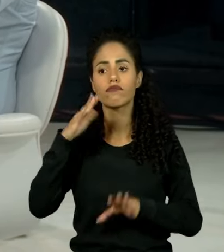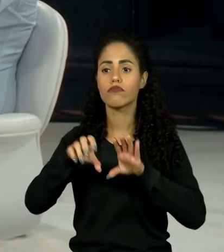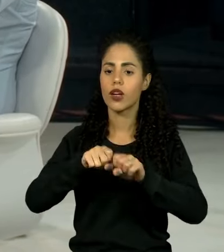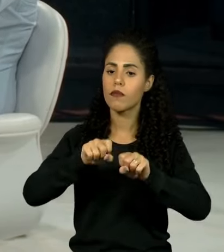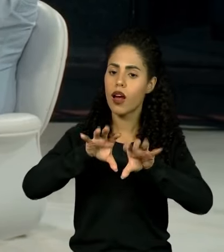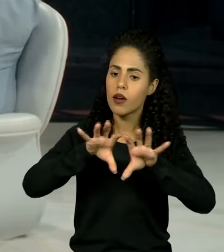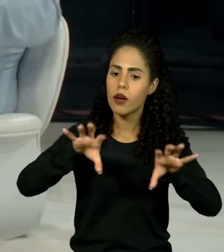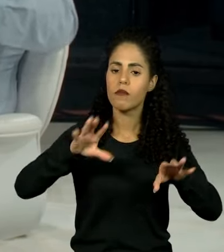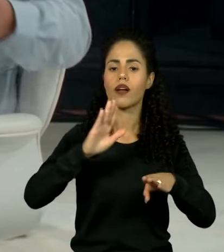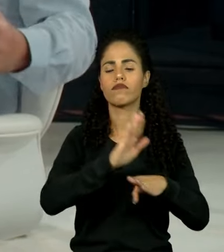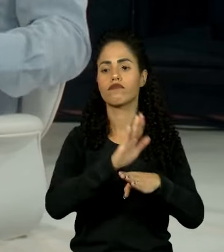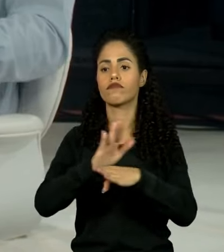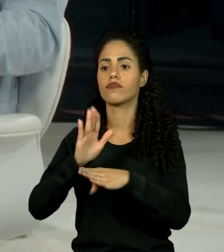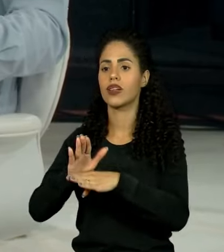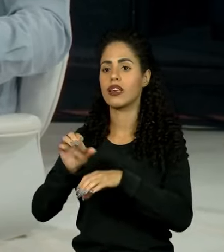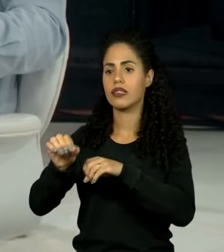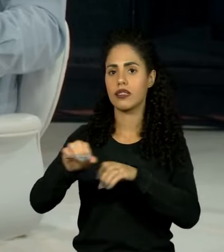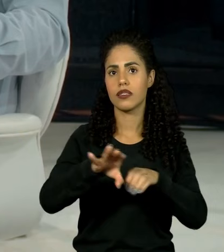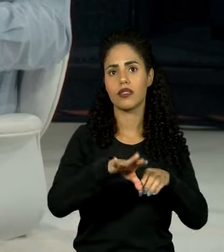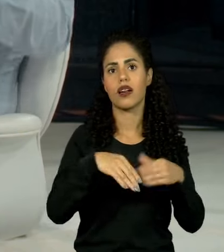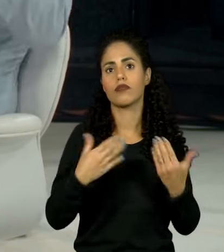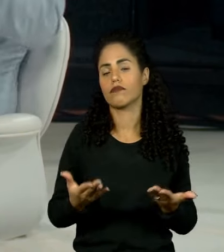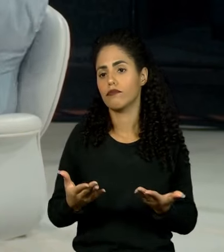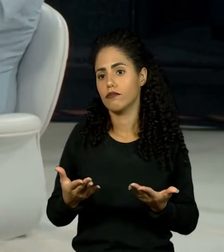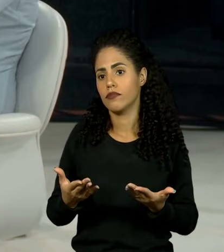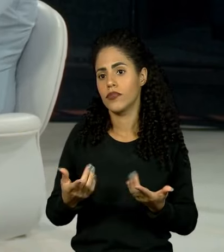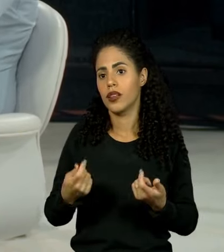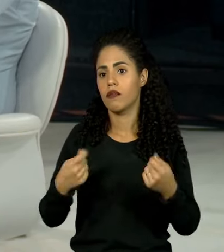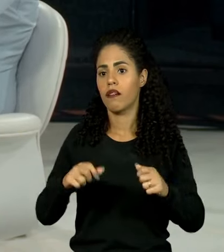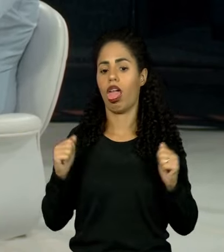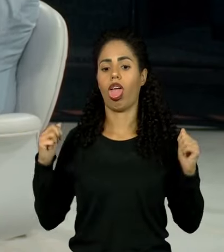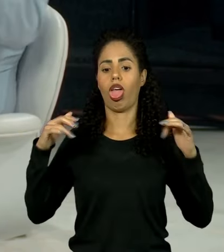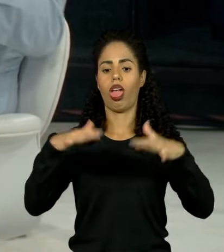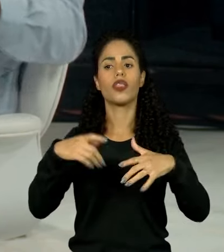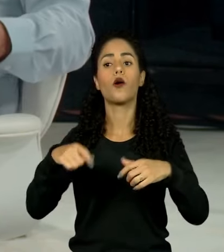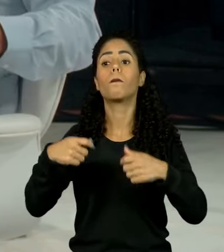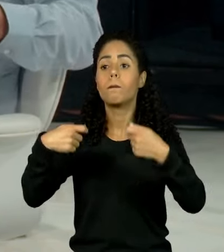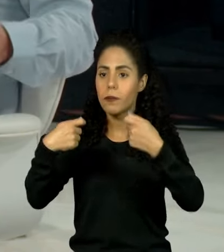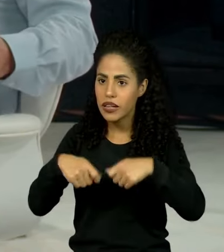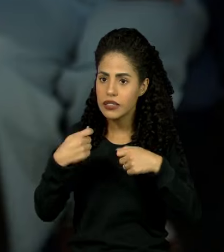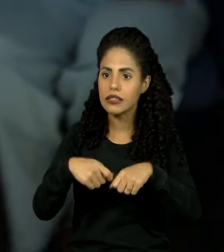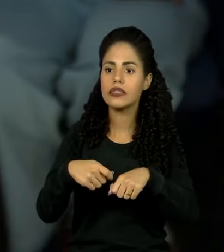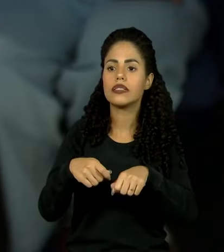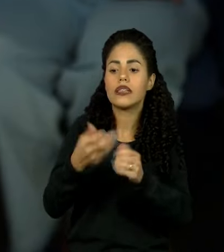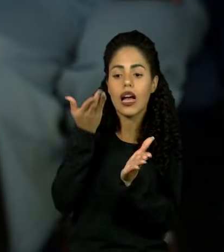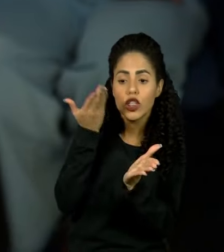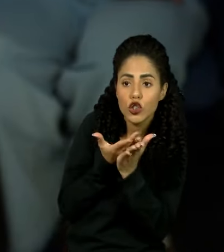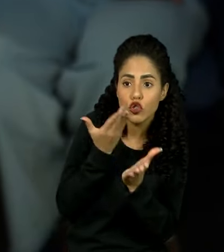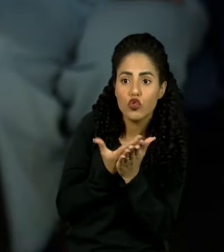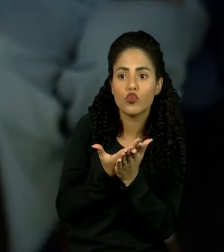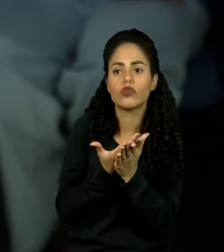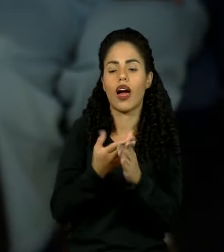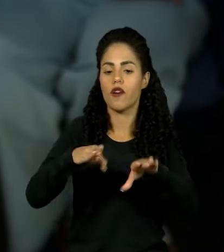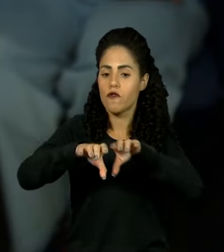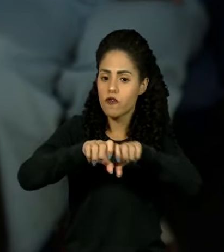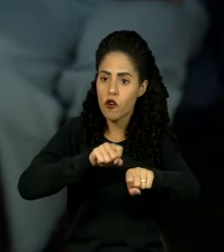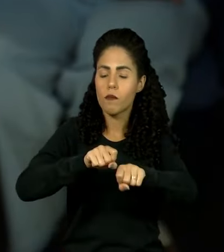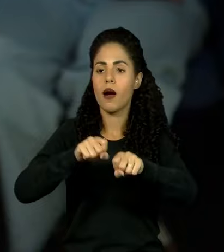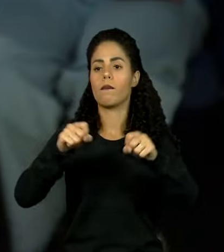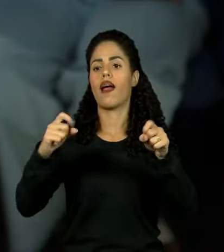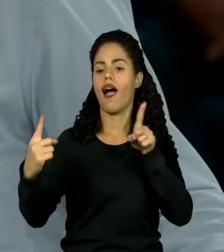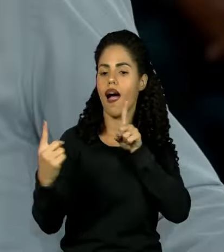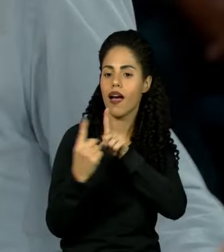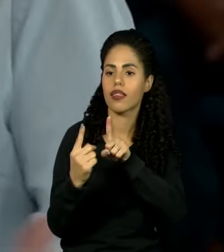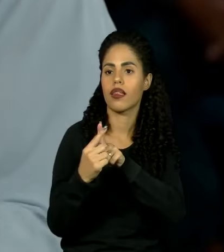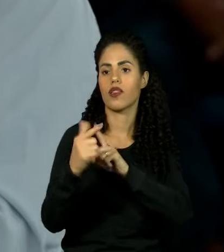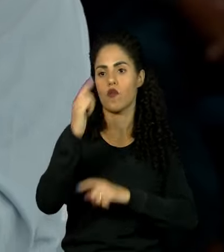dessa situação desculpa o termo vai virar um depósito de pessoas e você vai fingir que tá cumprindo seu papel né Sem